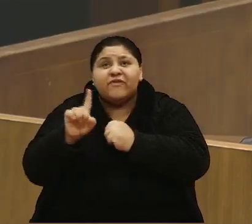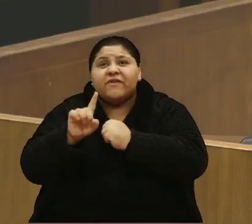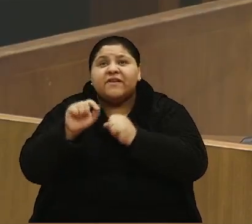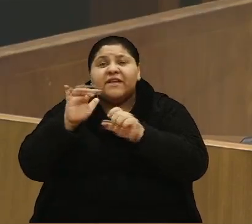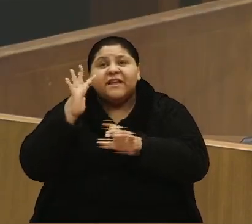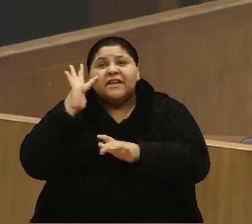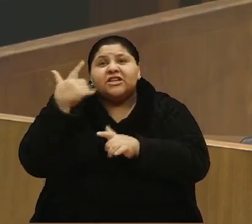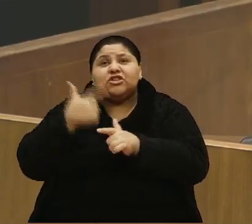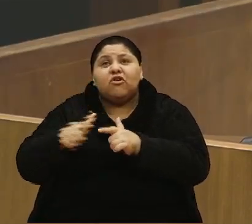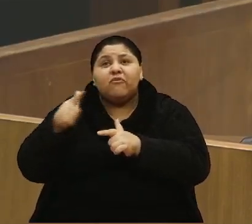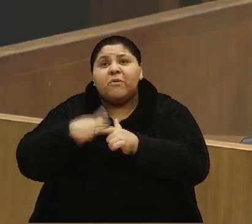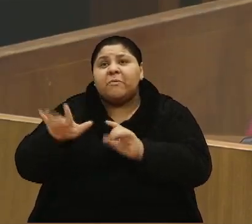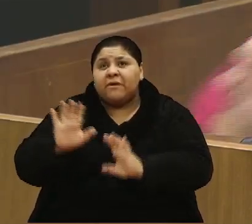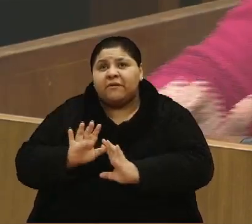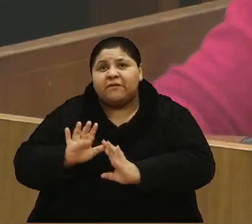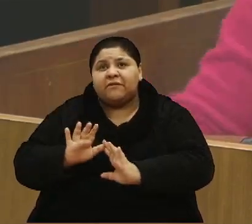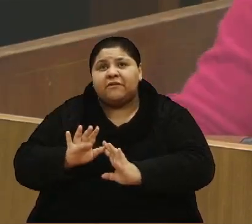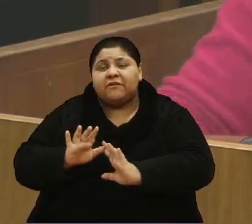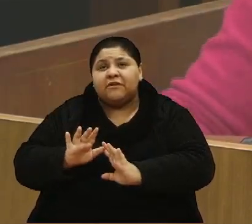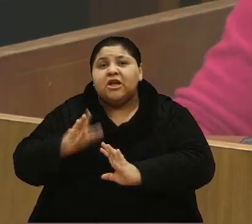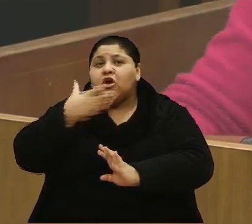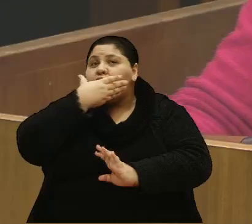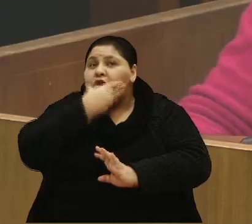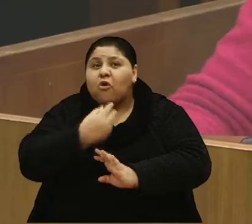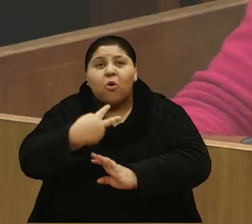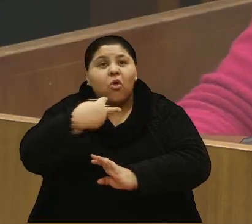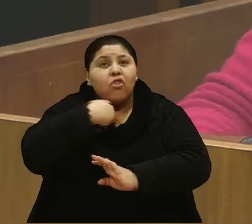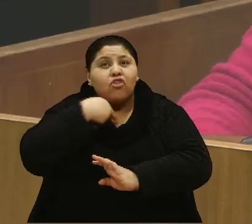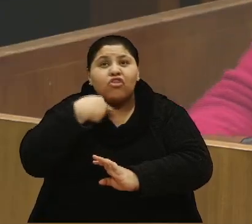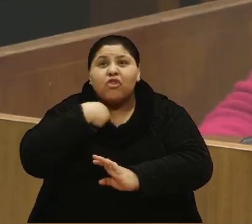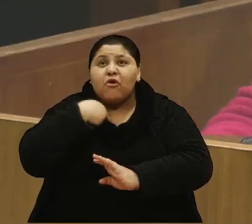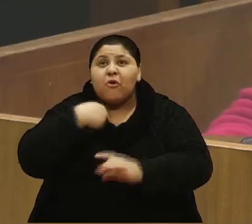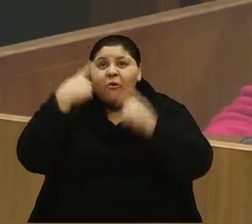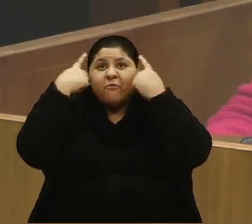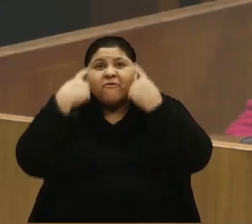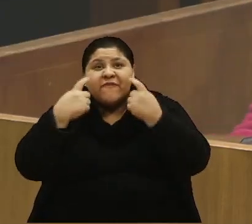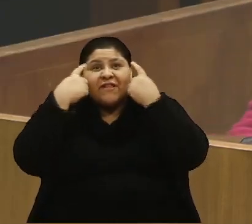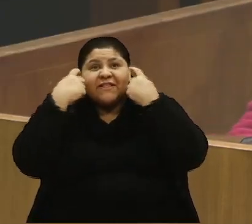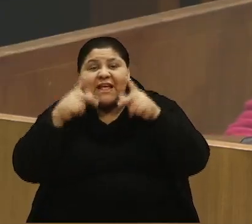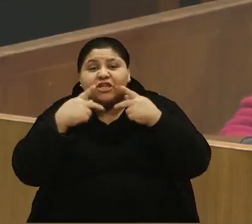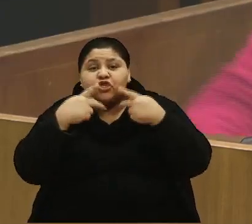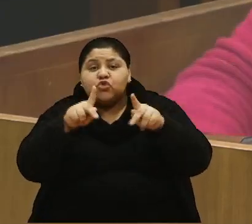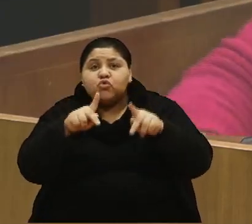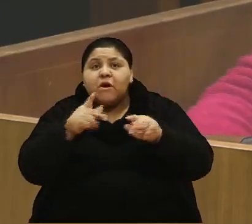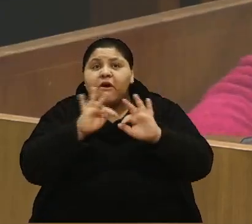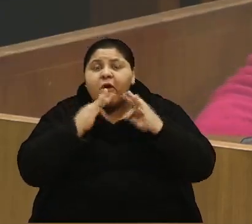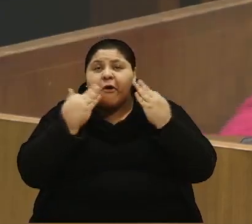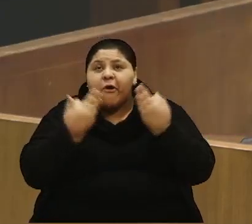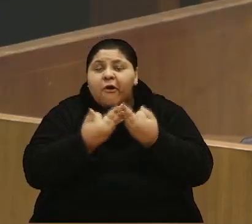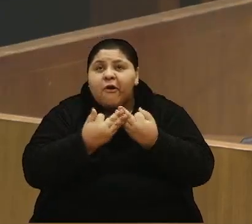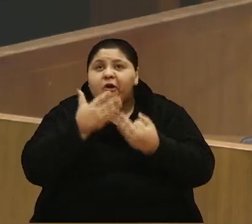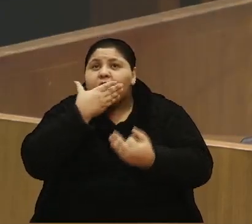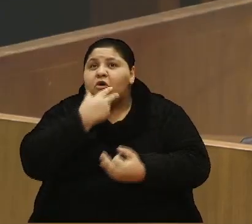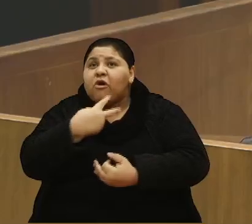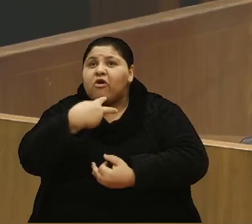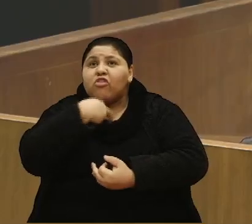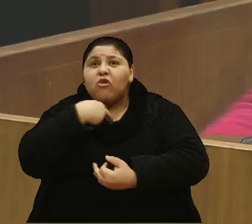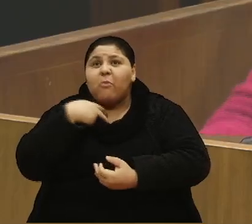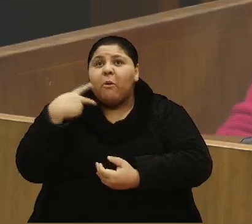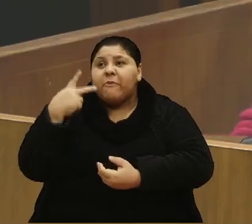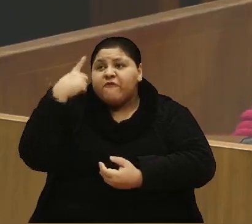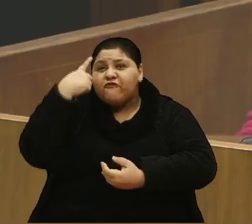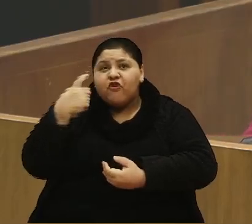nossos problemas. Que o homem não pode mais violentar a sua família. Que o homem não pode mais violentar a sua